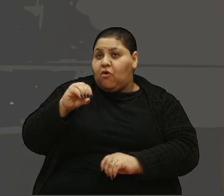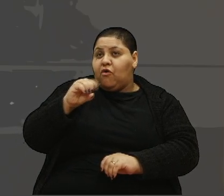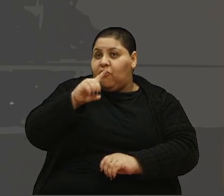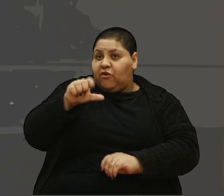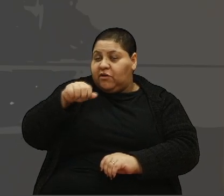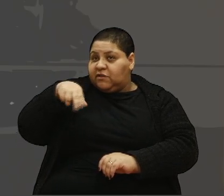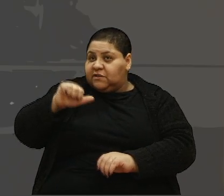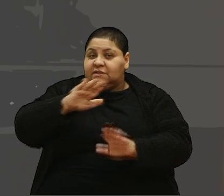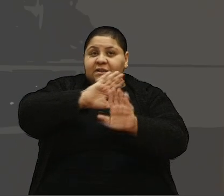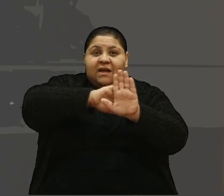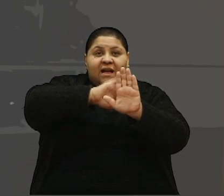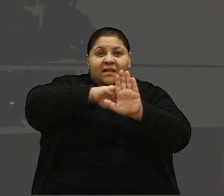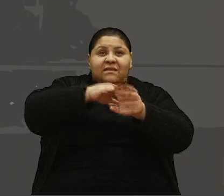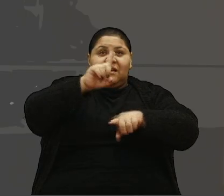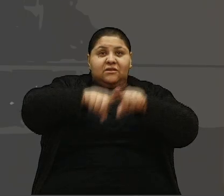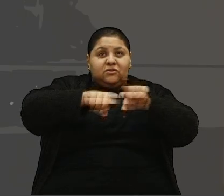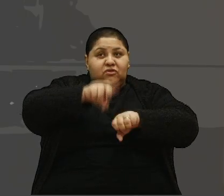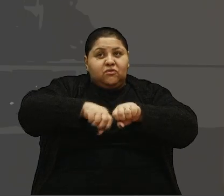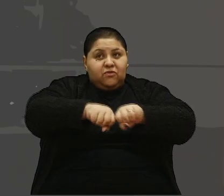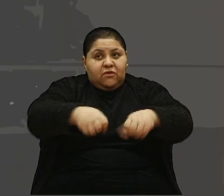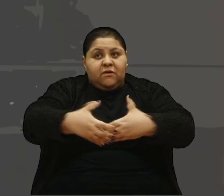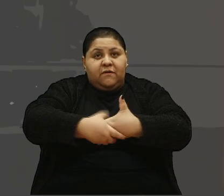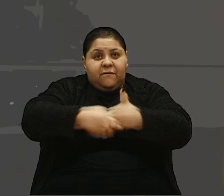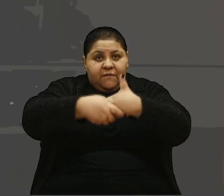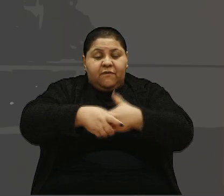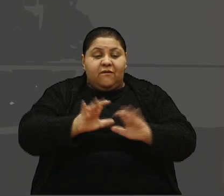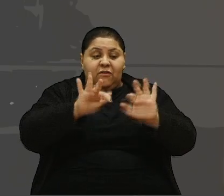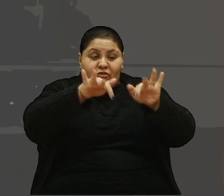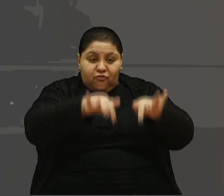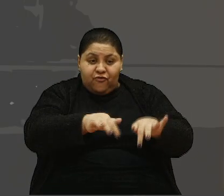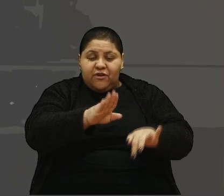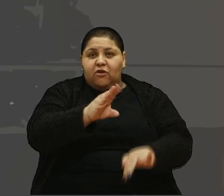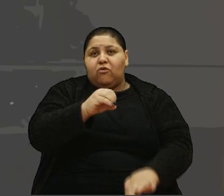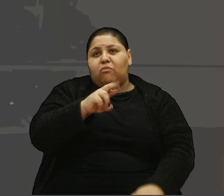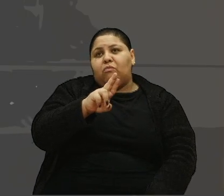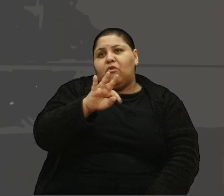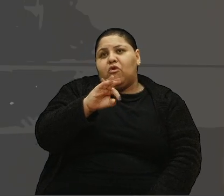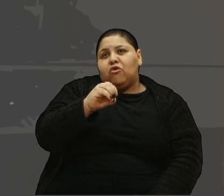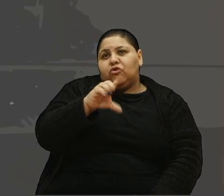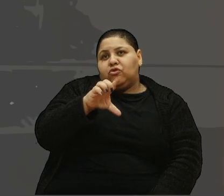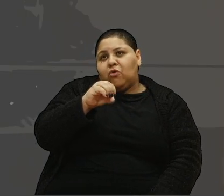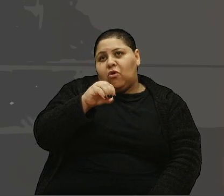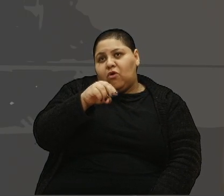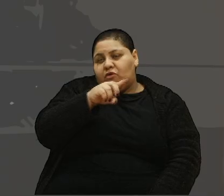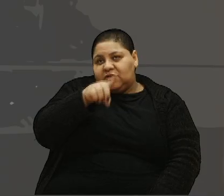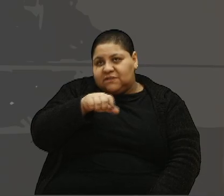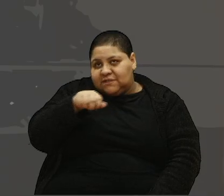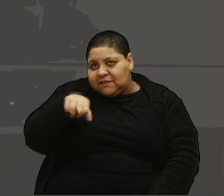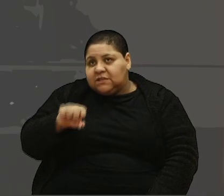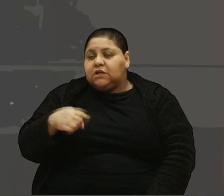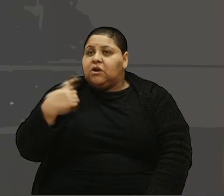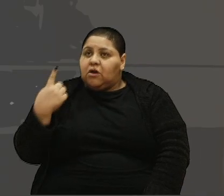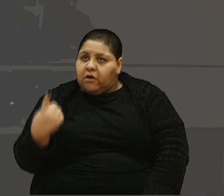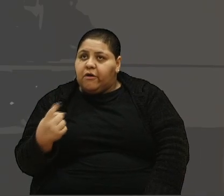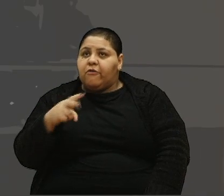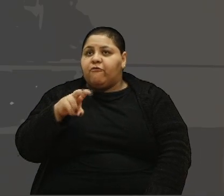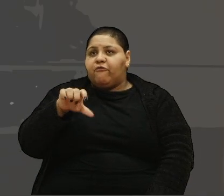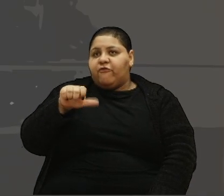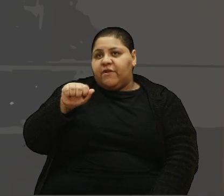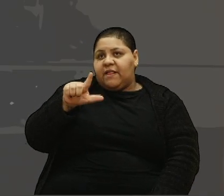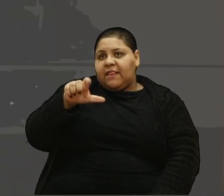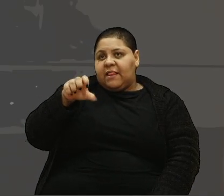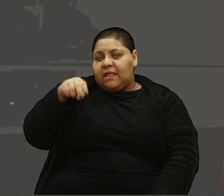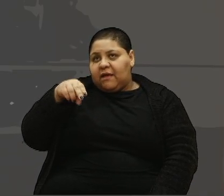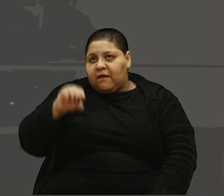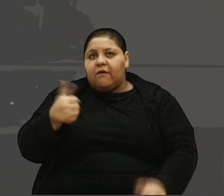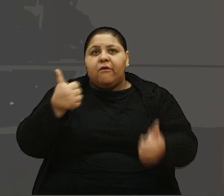atrás do Mercado Andreassa, uma na final da Bortoluzani, uma na Vila Leão, uma na La Paloma, uma